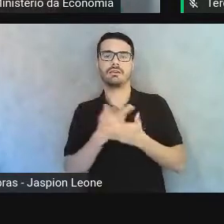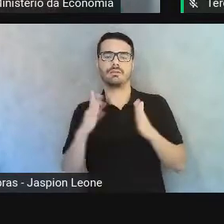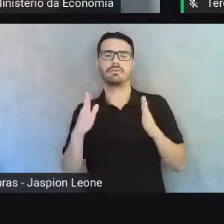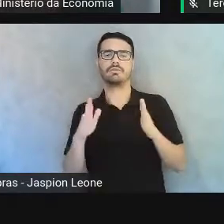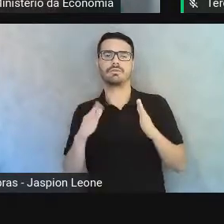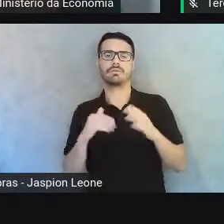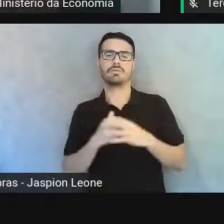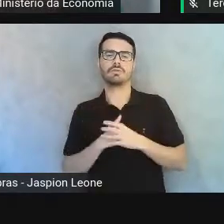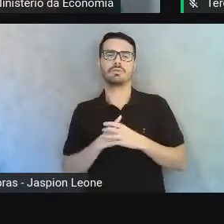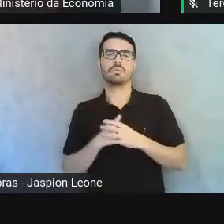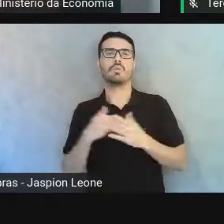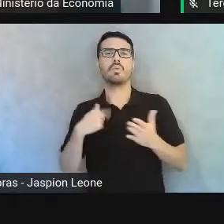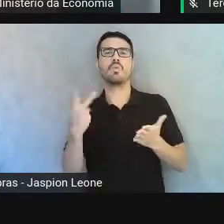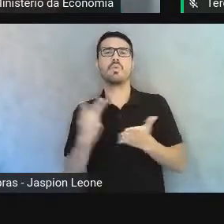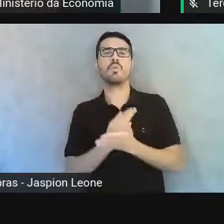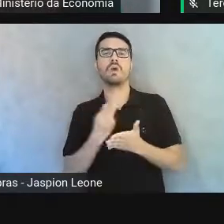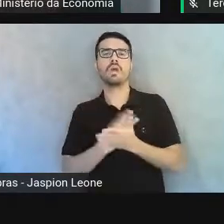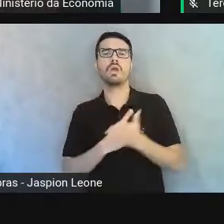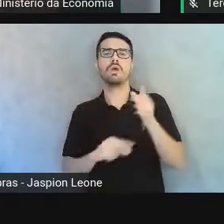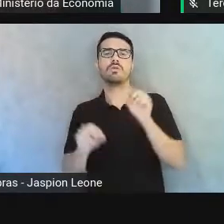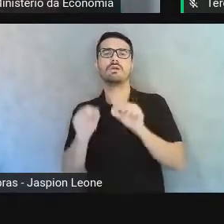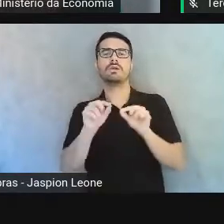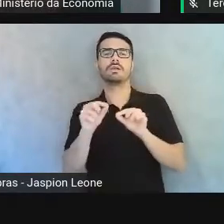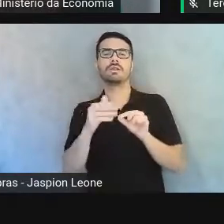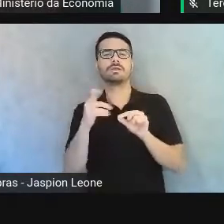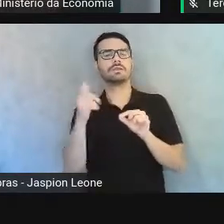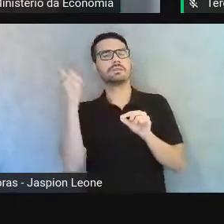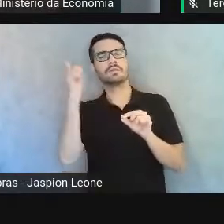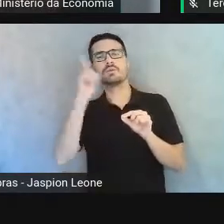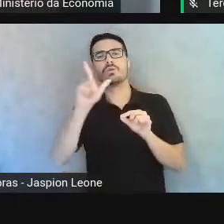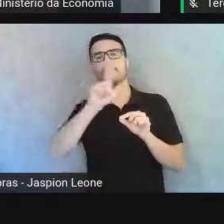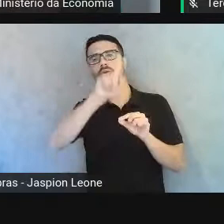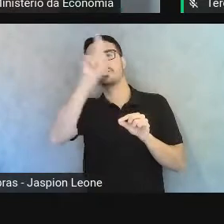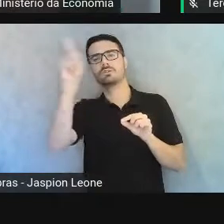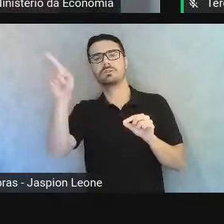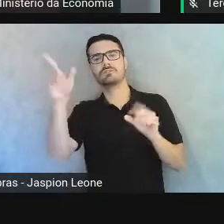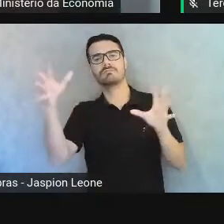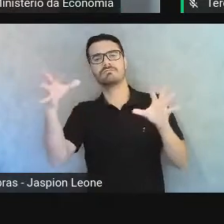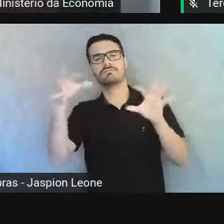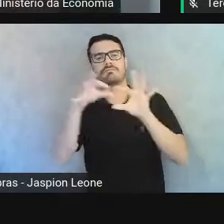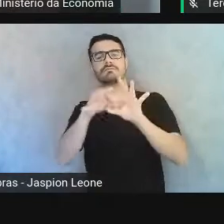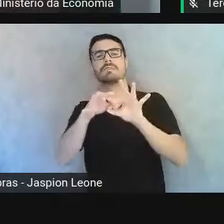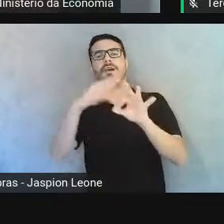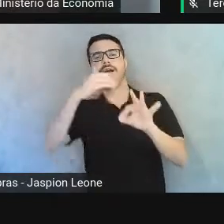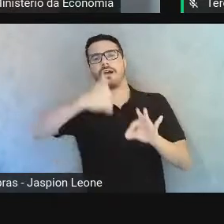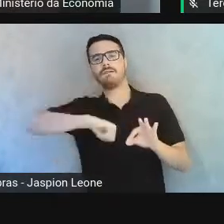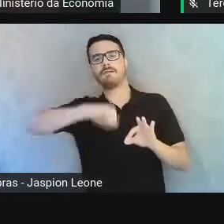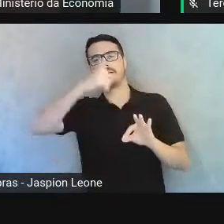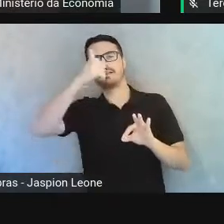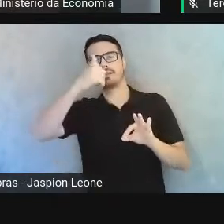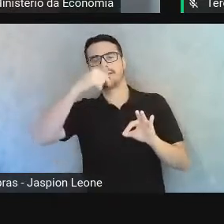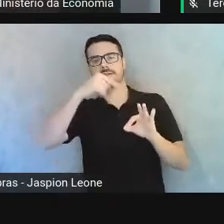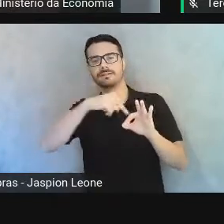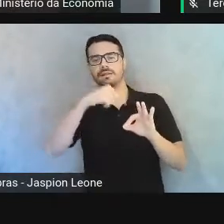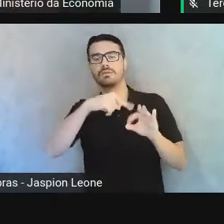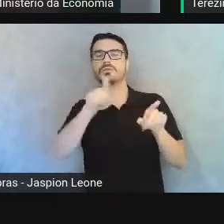né? O erro é a gente ainda não ter conseguido promover essa integração entre avaliação e orçamentação